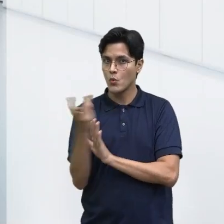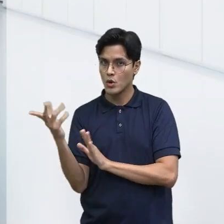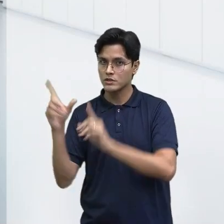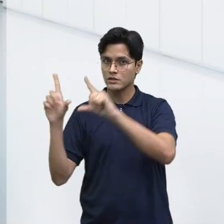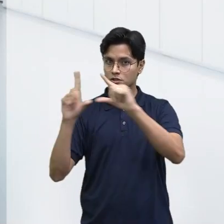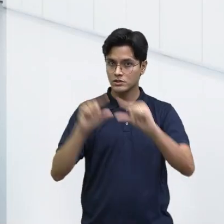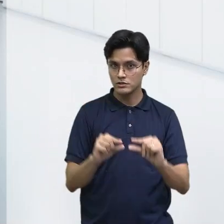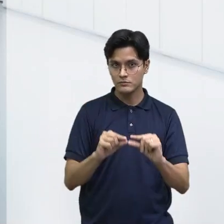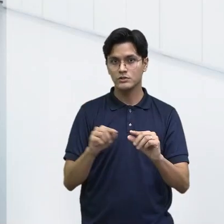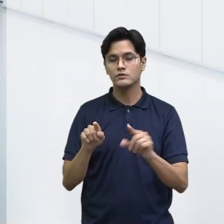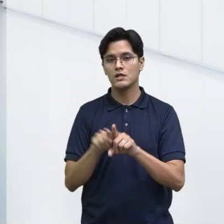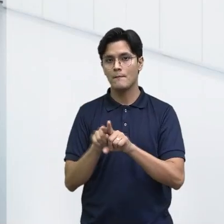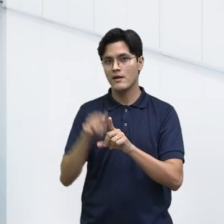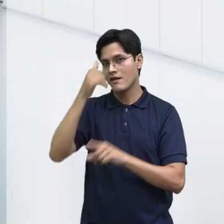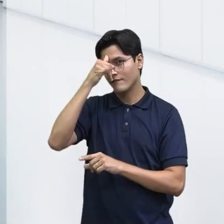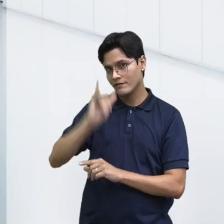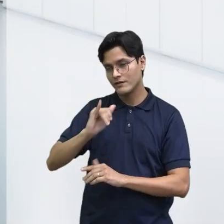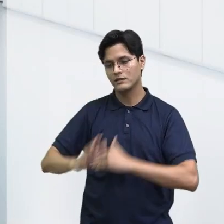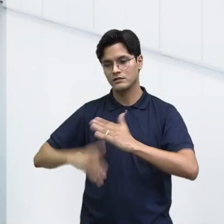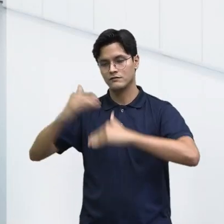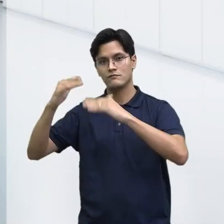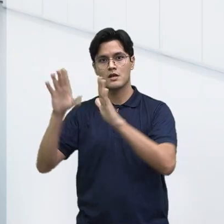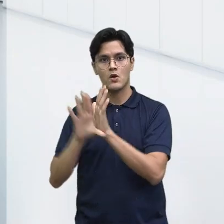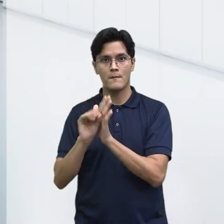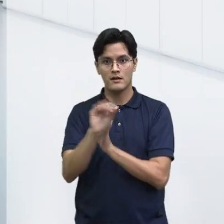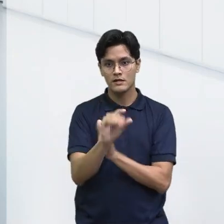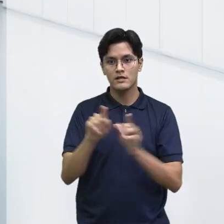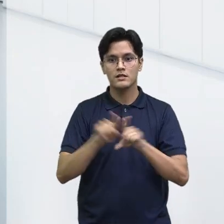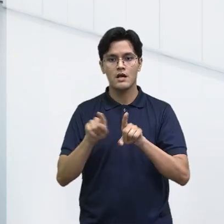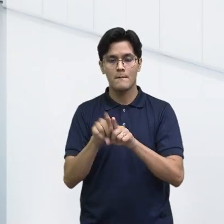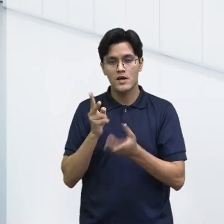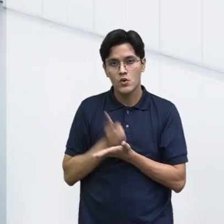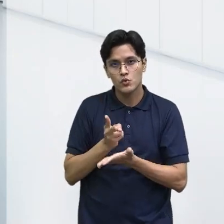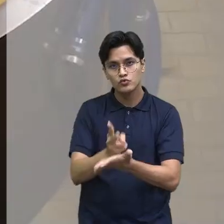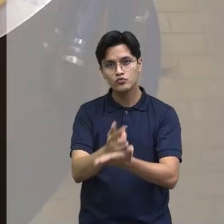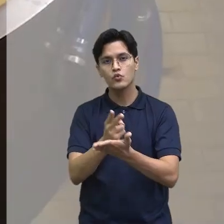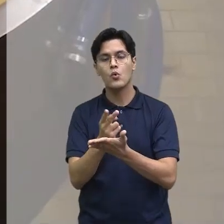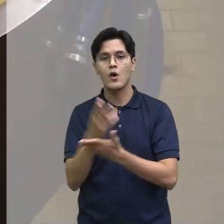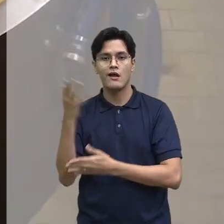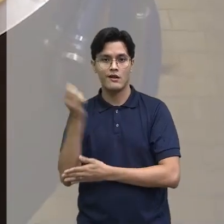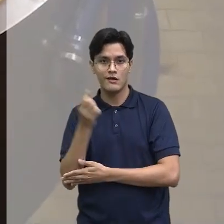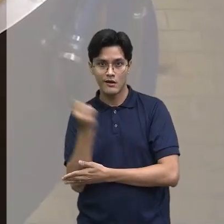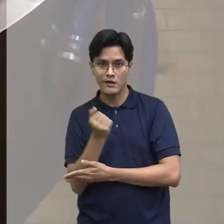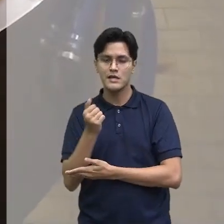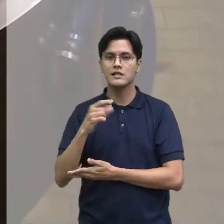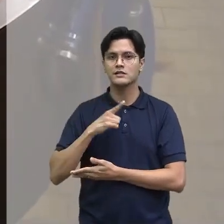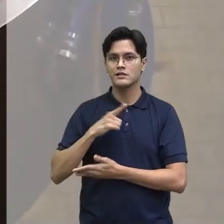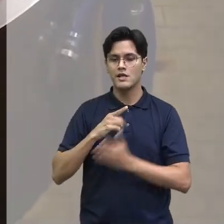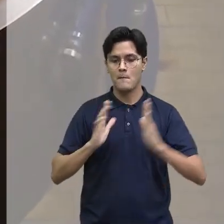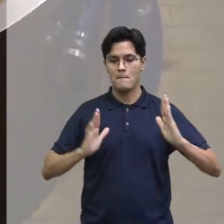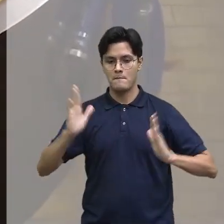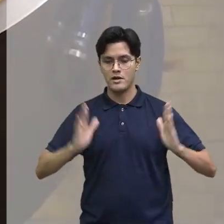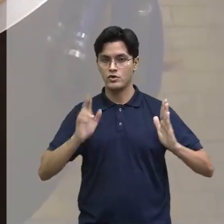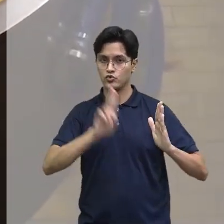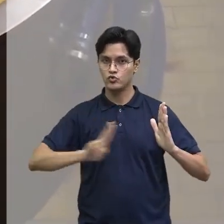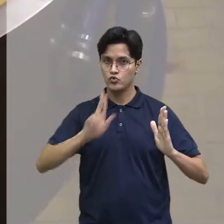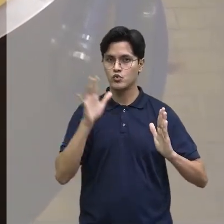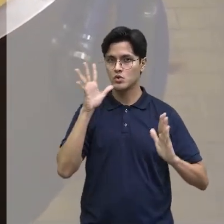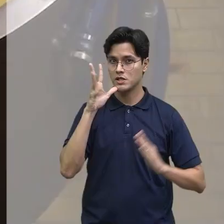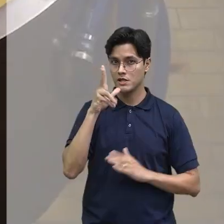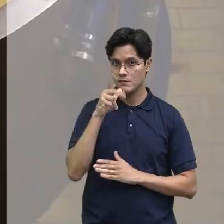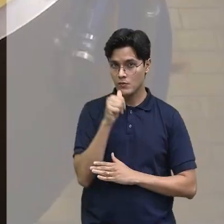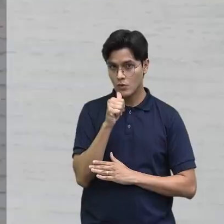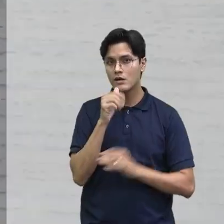de bactérias e preservar o leite por mais tempo para que ele tenha uma vida mais longa e seja seguro para o